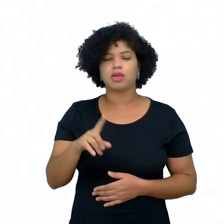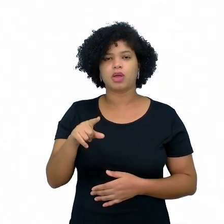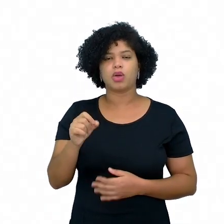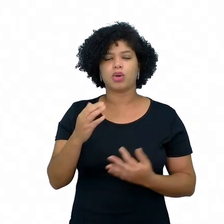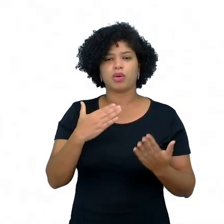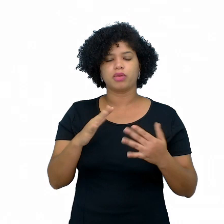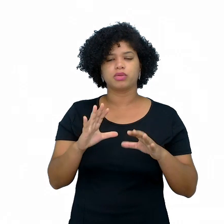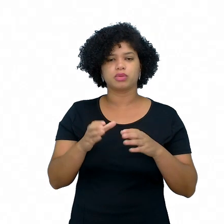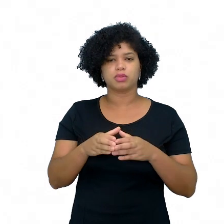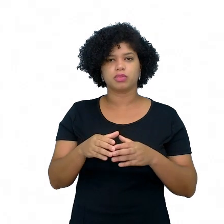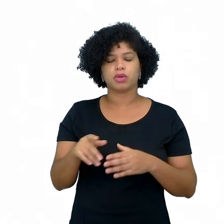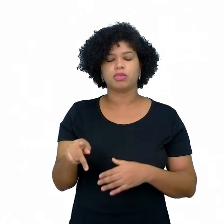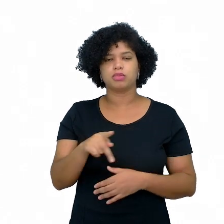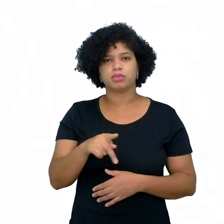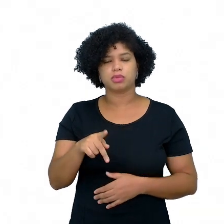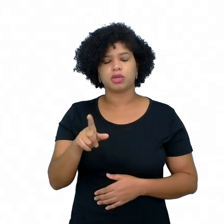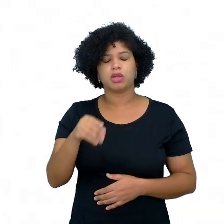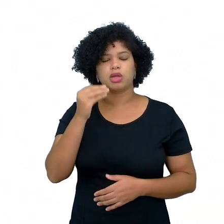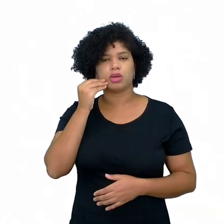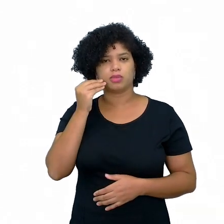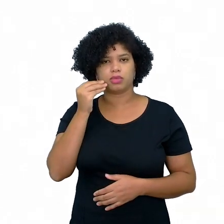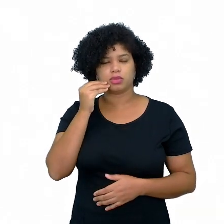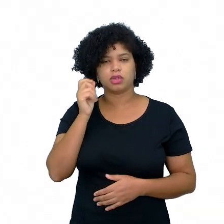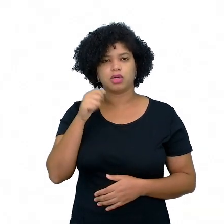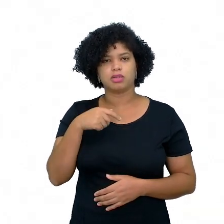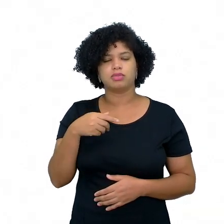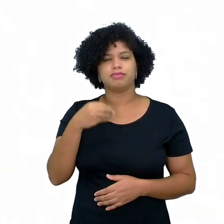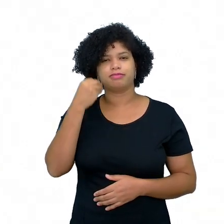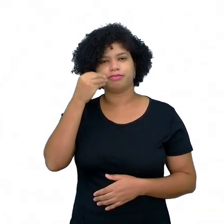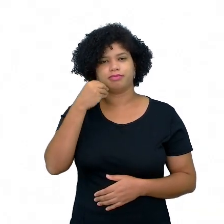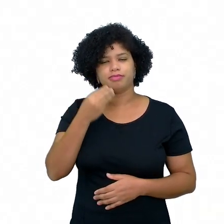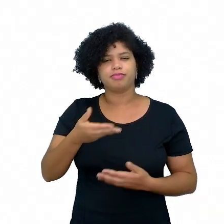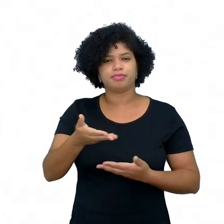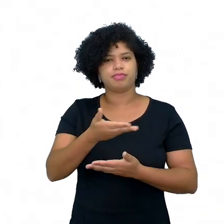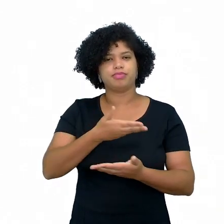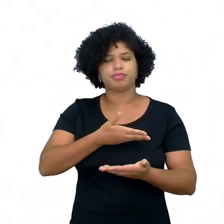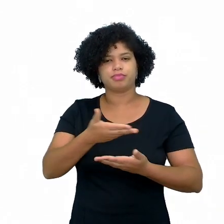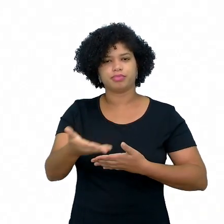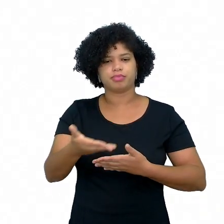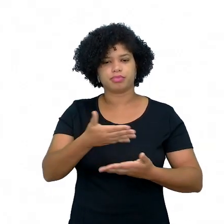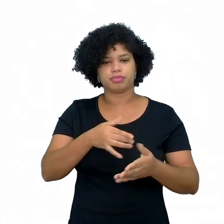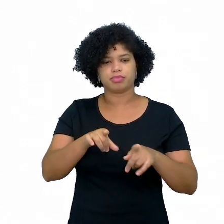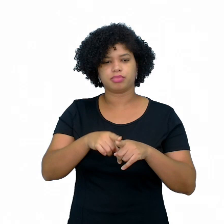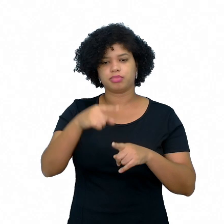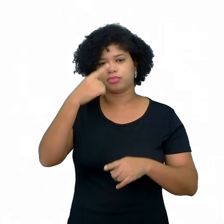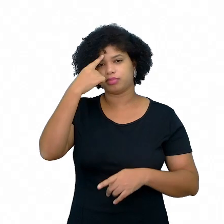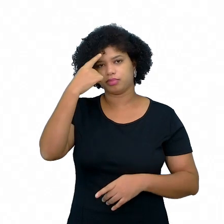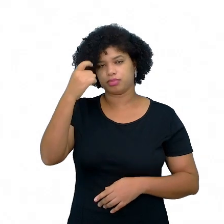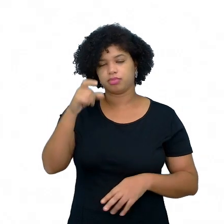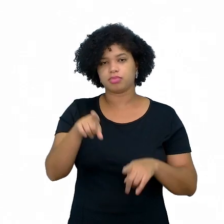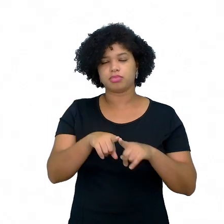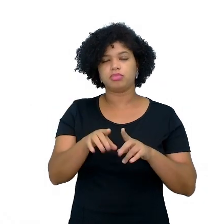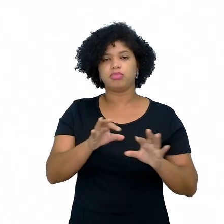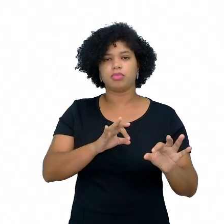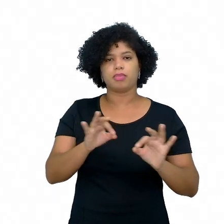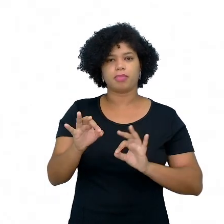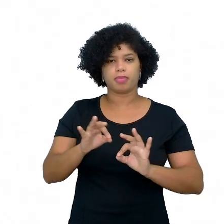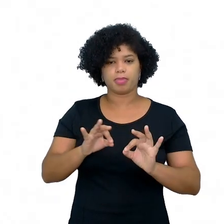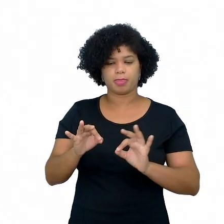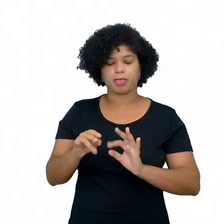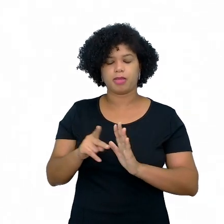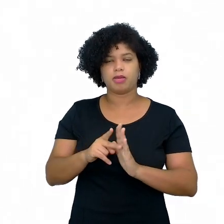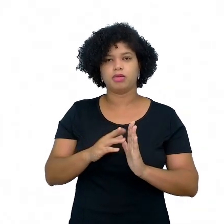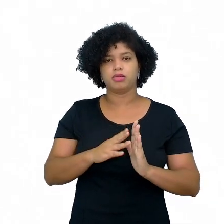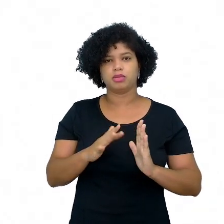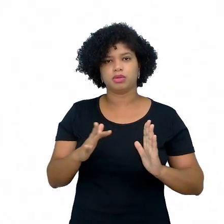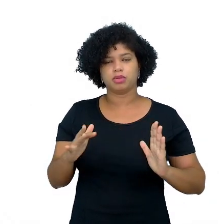os professores, que é uma oportunidade para compartilhar experiências e ideias, e o planejamento da sequência